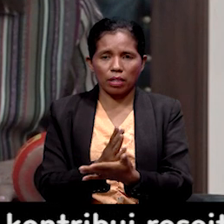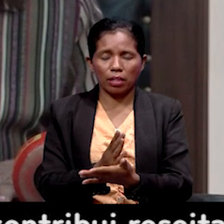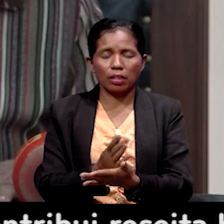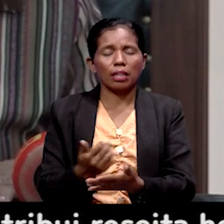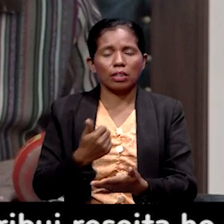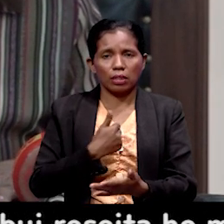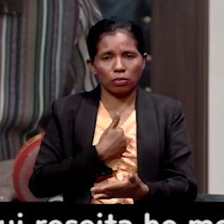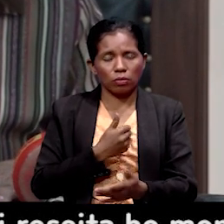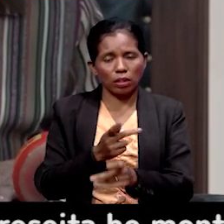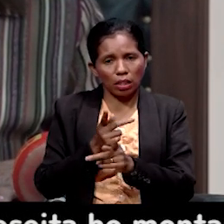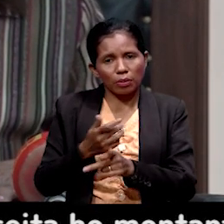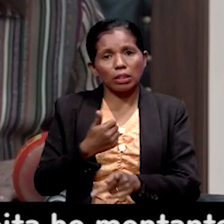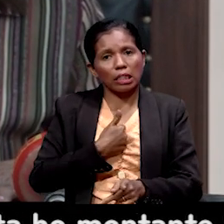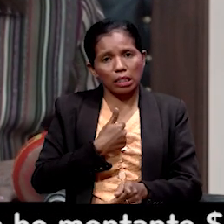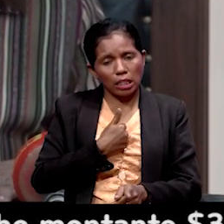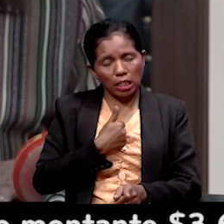an husi